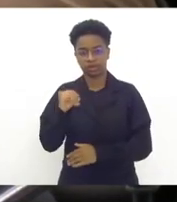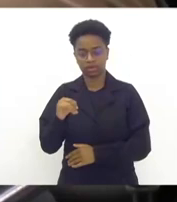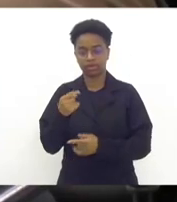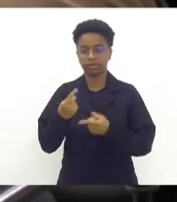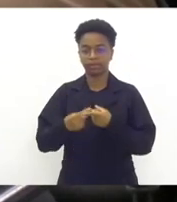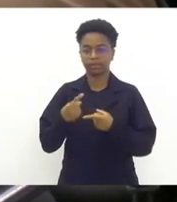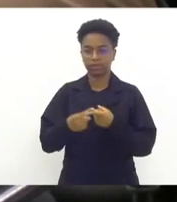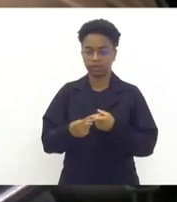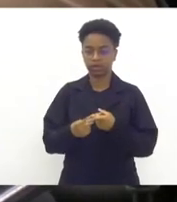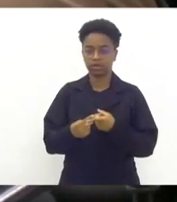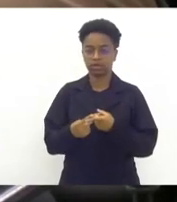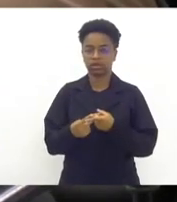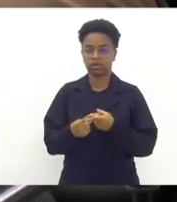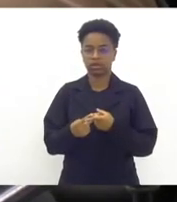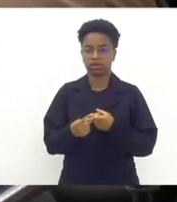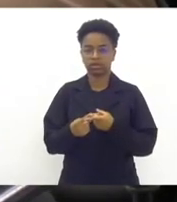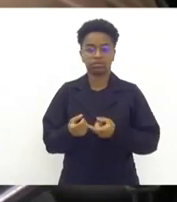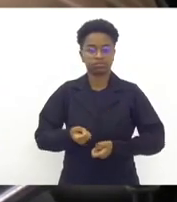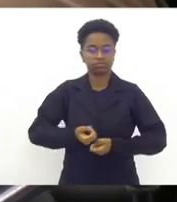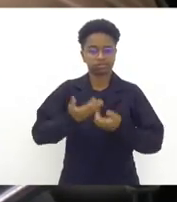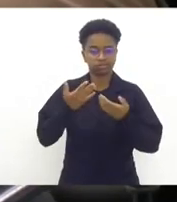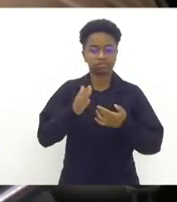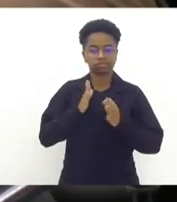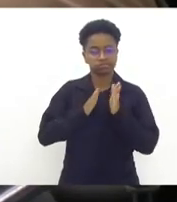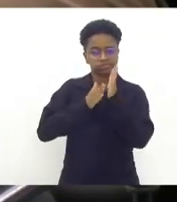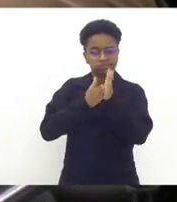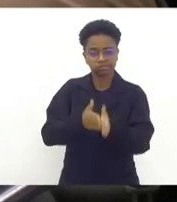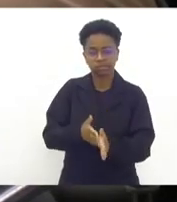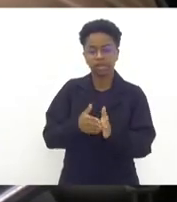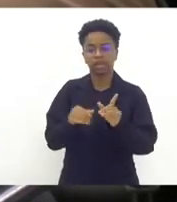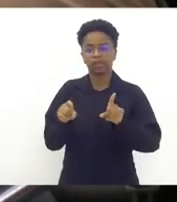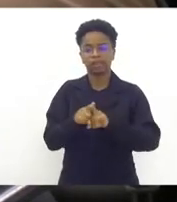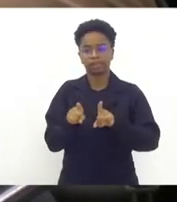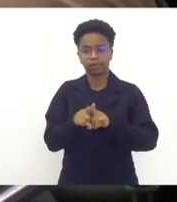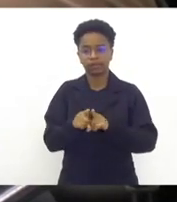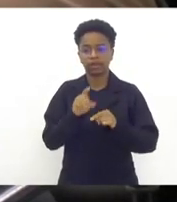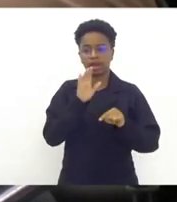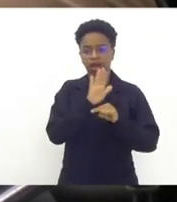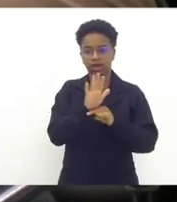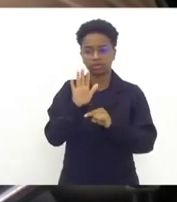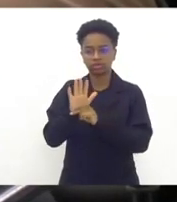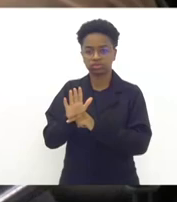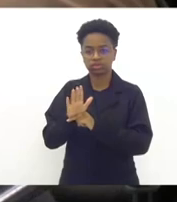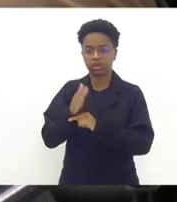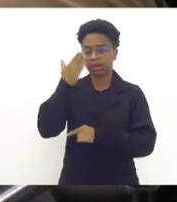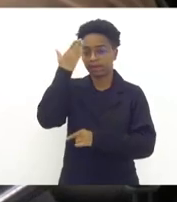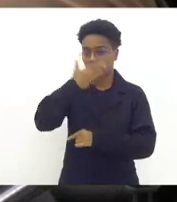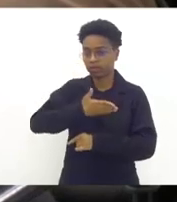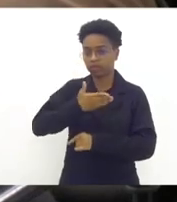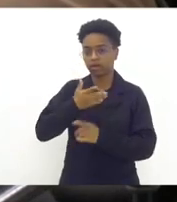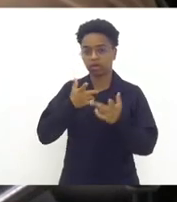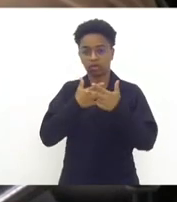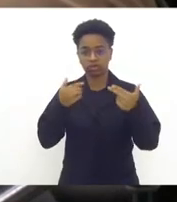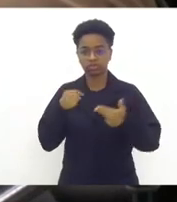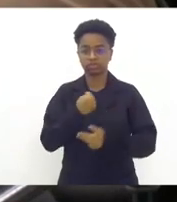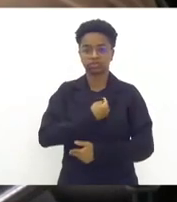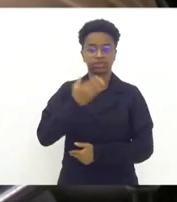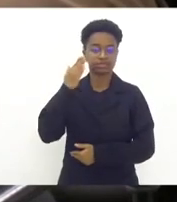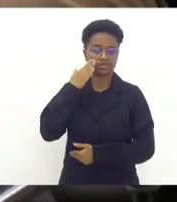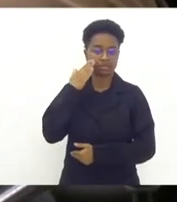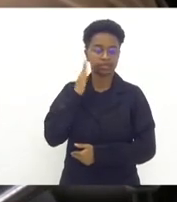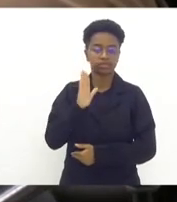são relatos assim, muito fidedignos, né, que vão ajudando a comprovar aquilo que a gente sabe